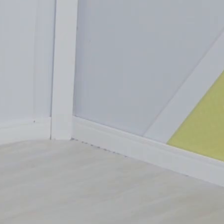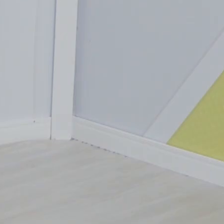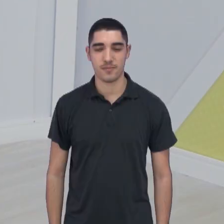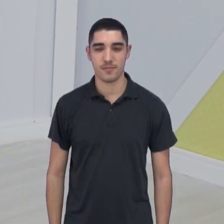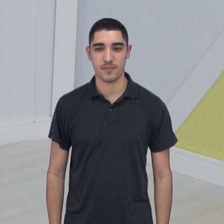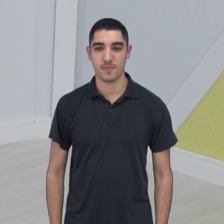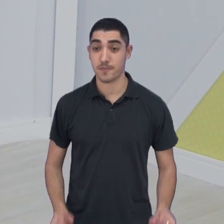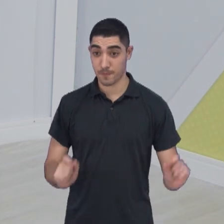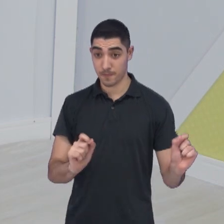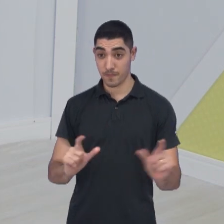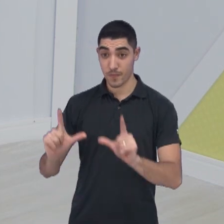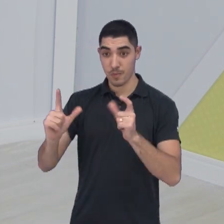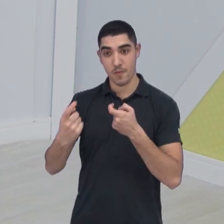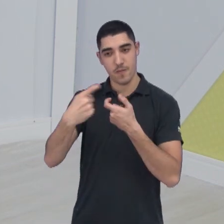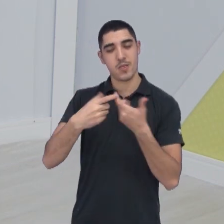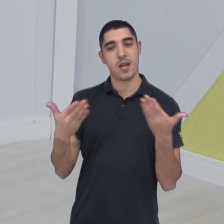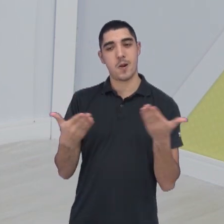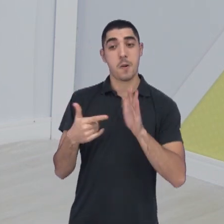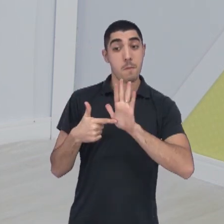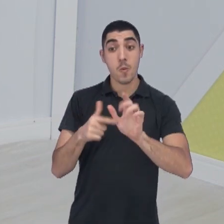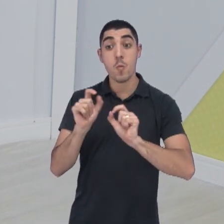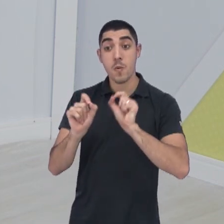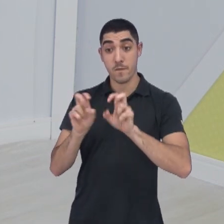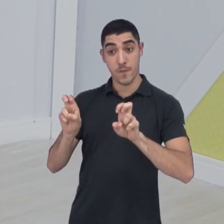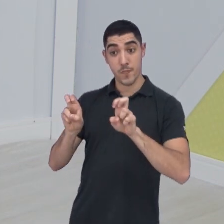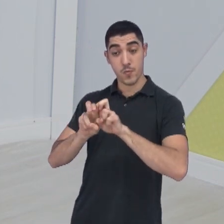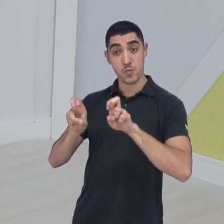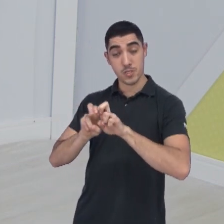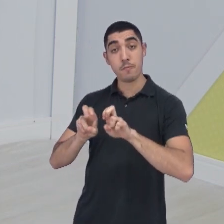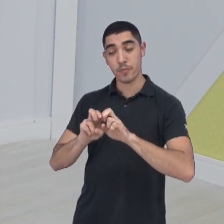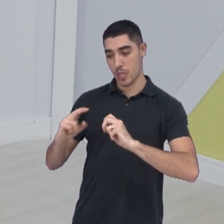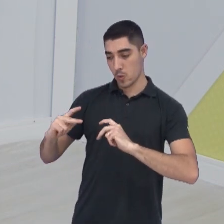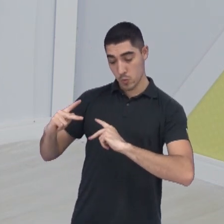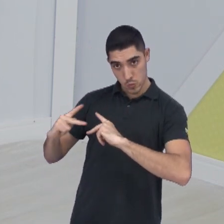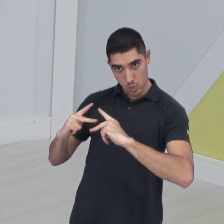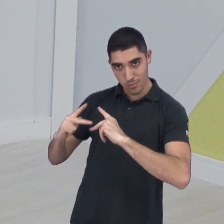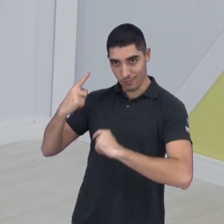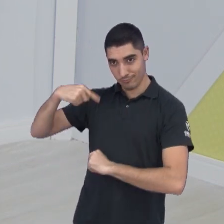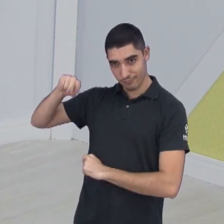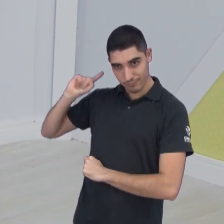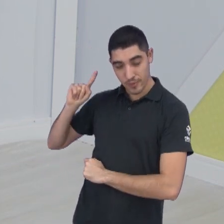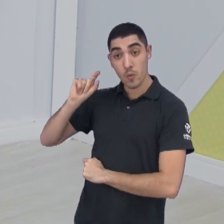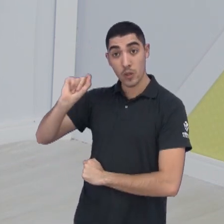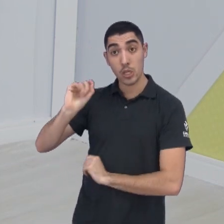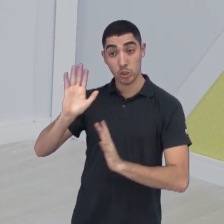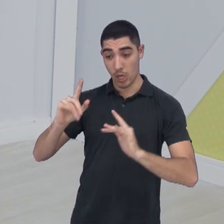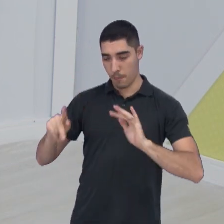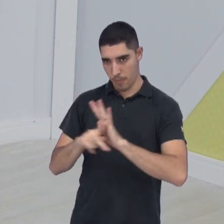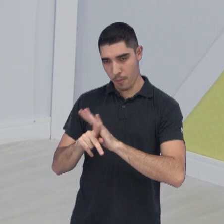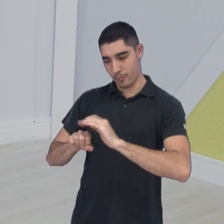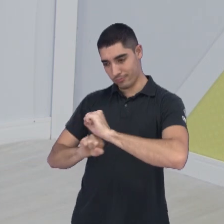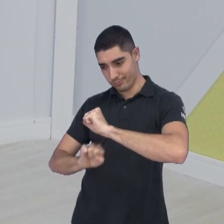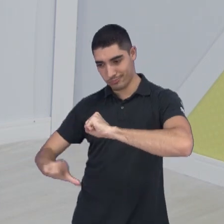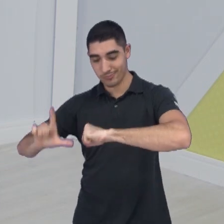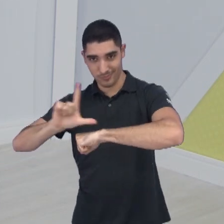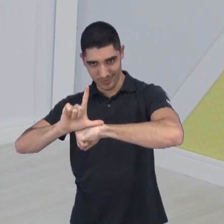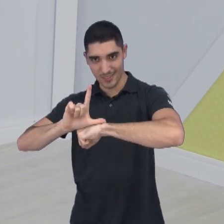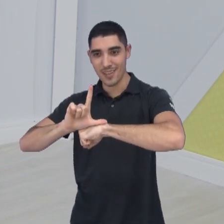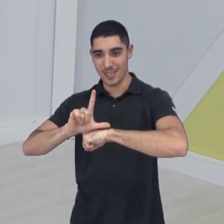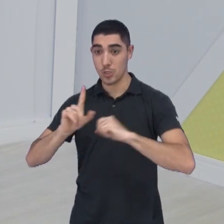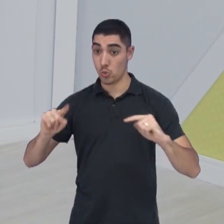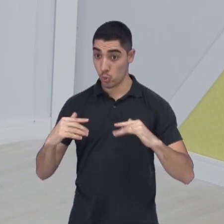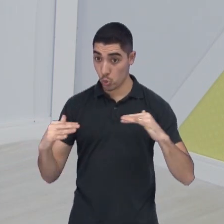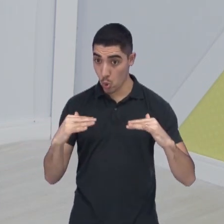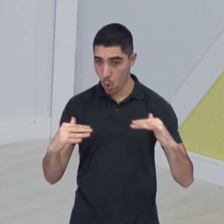Muito bem, estamos de volta com a Hora do Esporte falando de futsal. O São José recebeu na última sexta-feira o São Lourenço de Santa Catarina pela